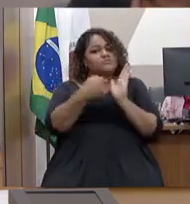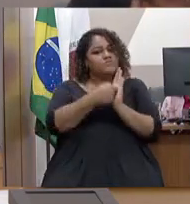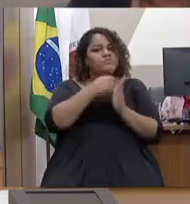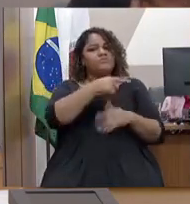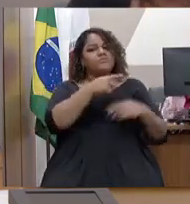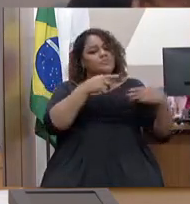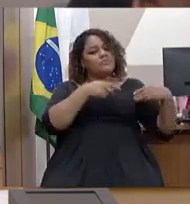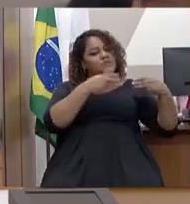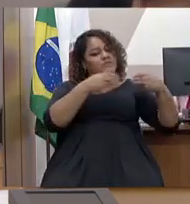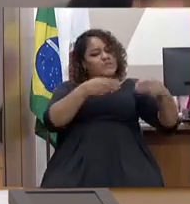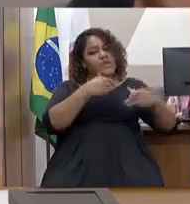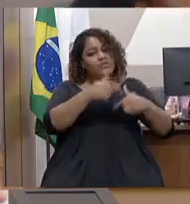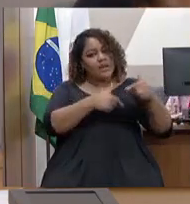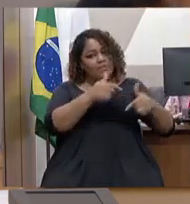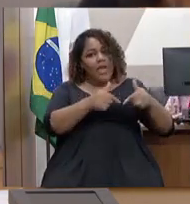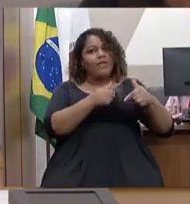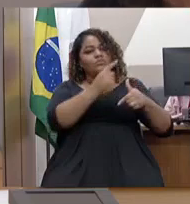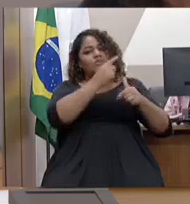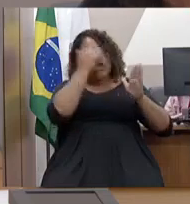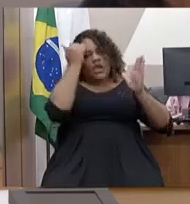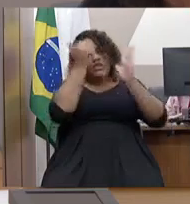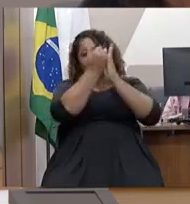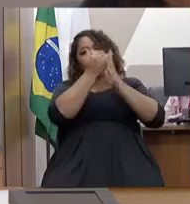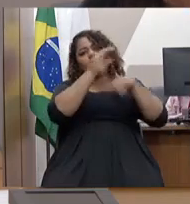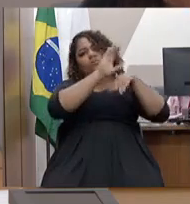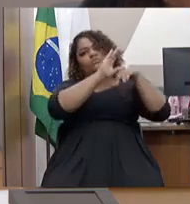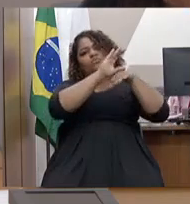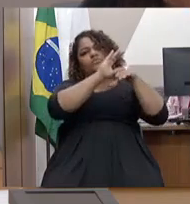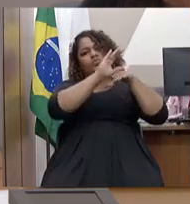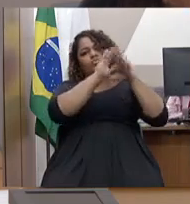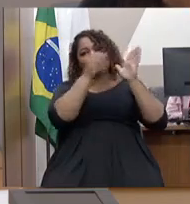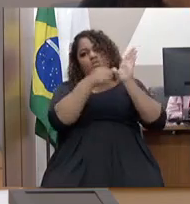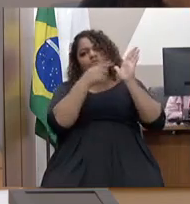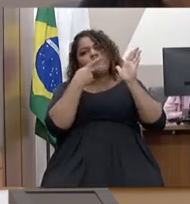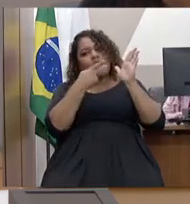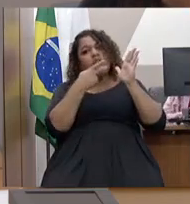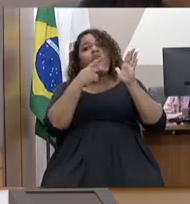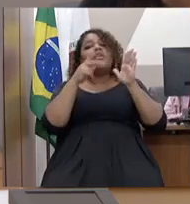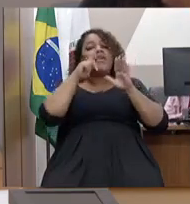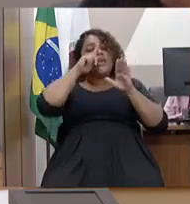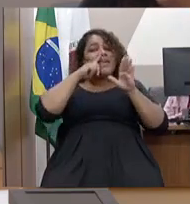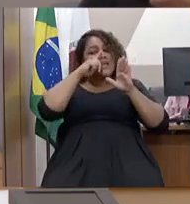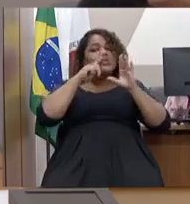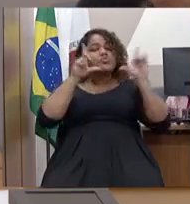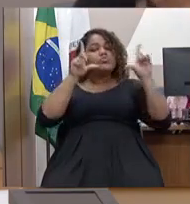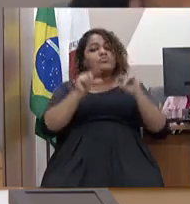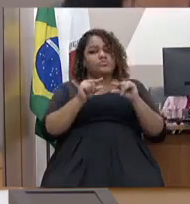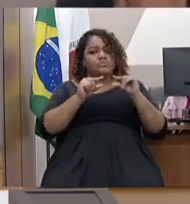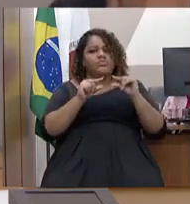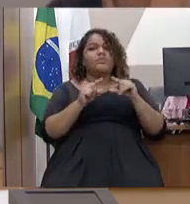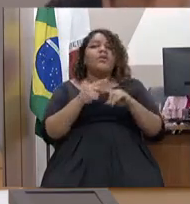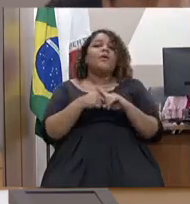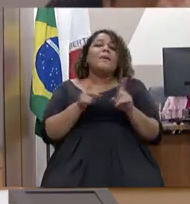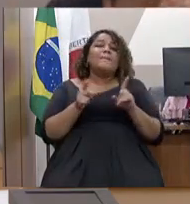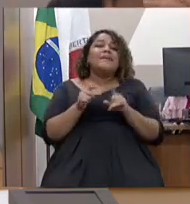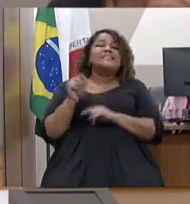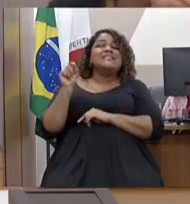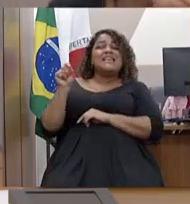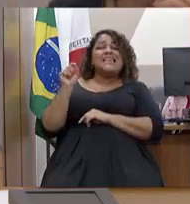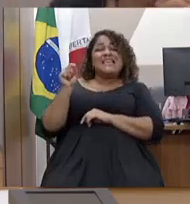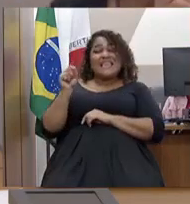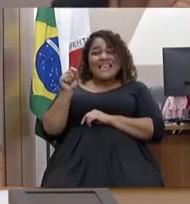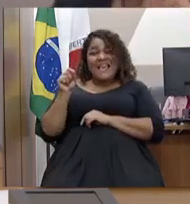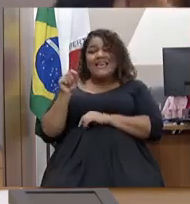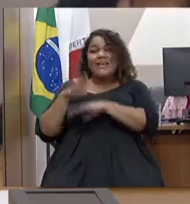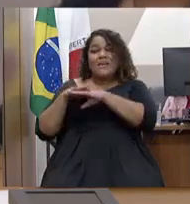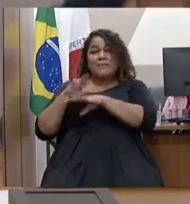esse direito que está na Constituição a redução do Risco mas antes de mais nada Quem gera o risco é que deveria reduzir